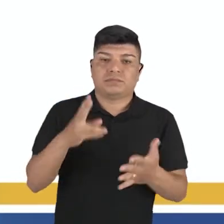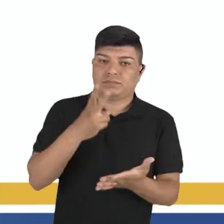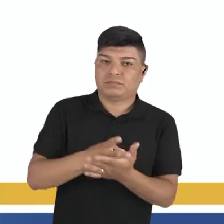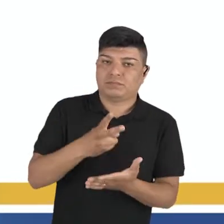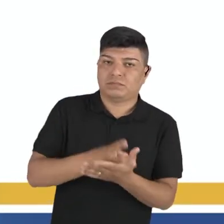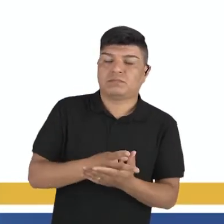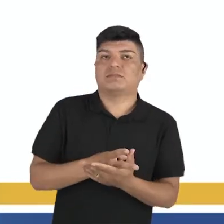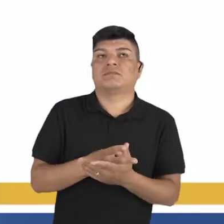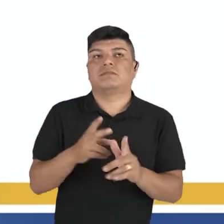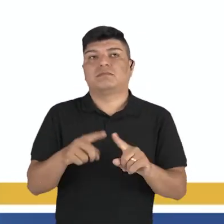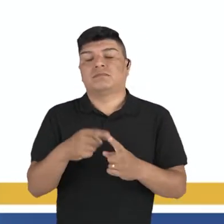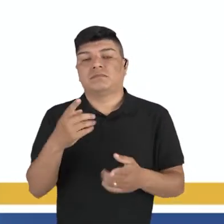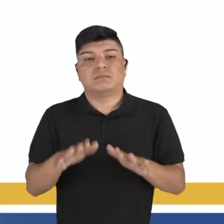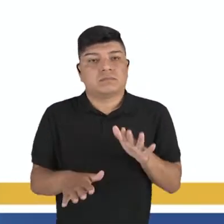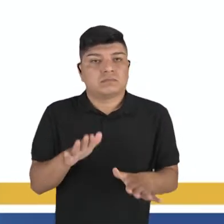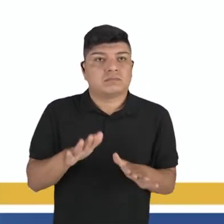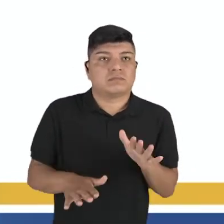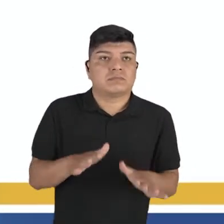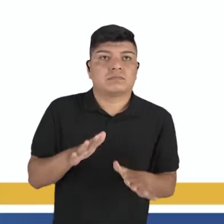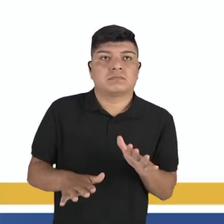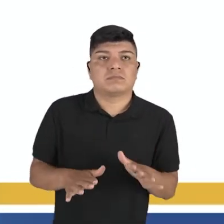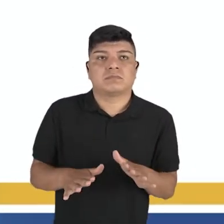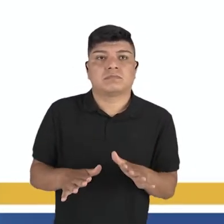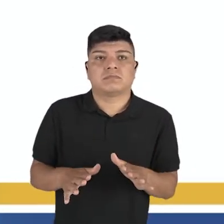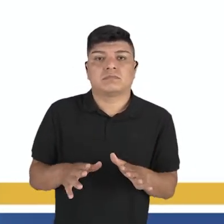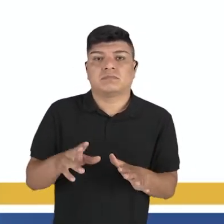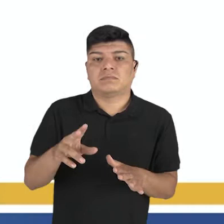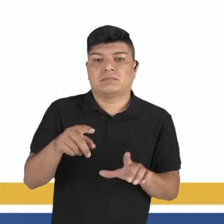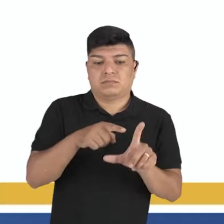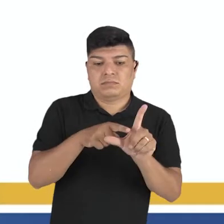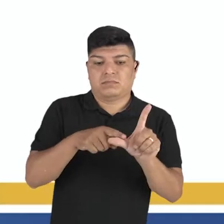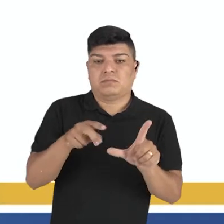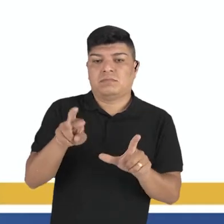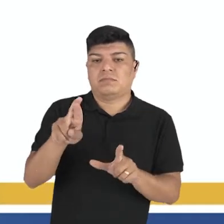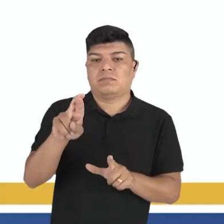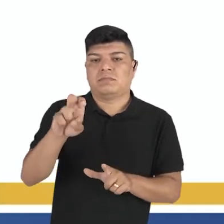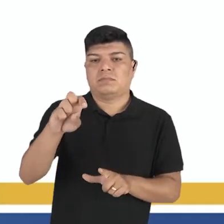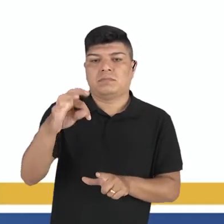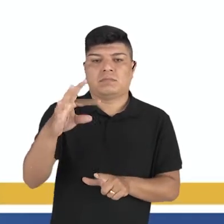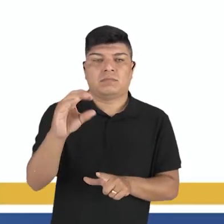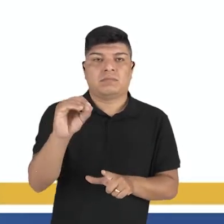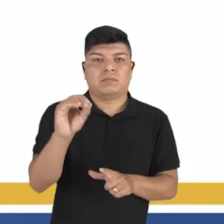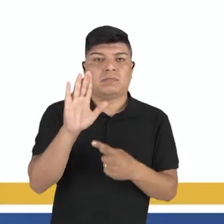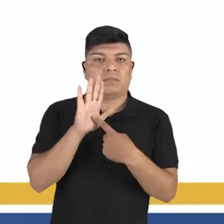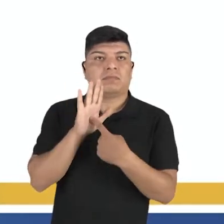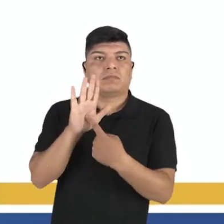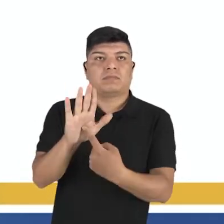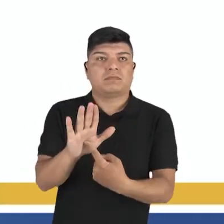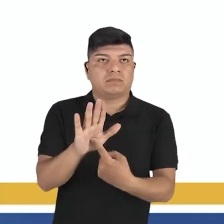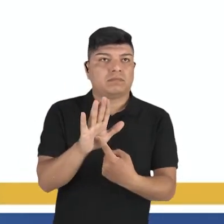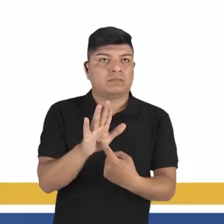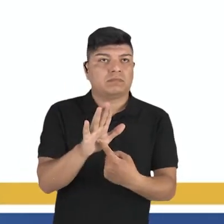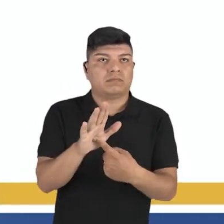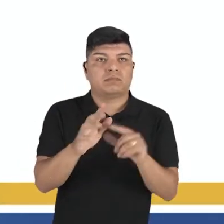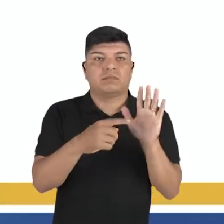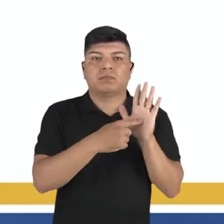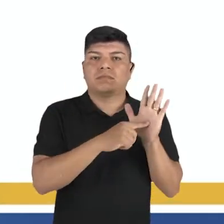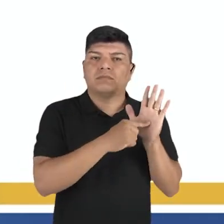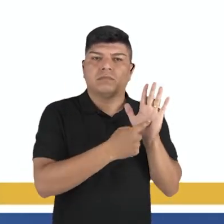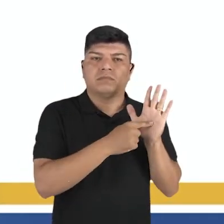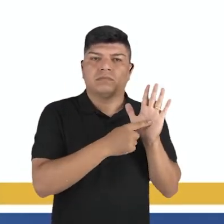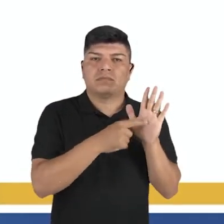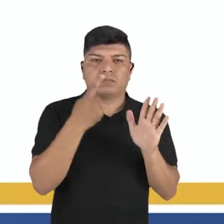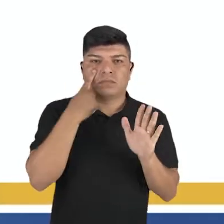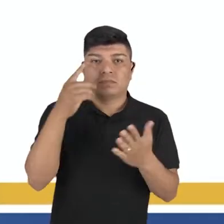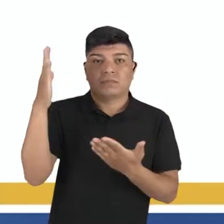sempre, tá? Mas geralmente o meu ângulo reto, ele é representado por esse quadradinho com esse ponto dentro que tem aí bem no